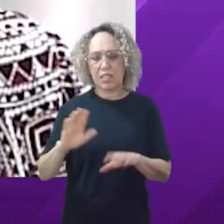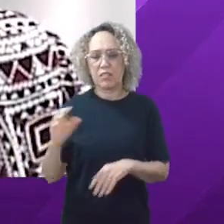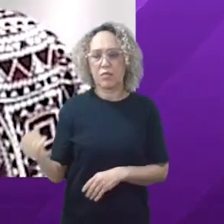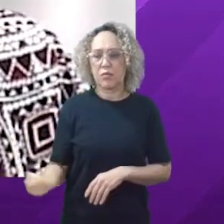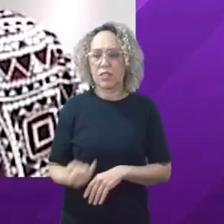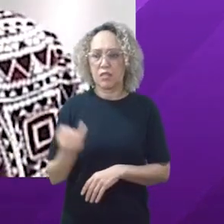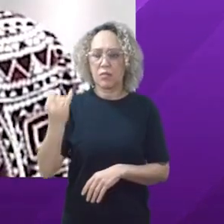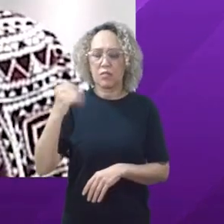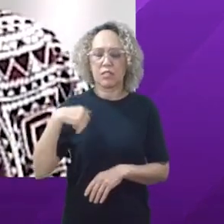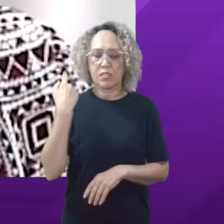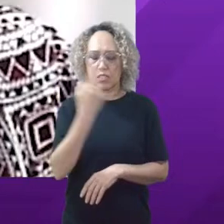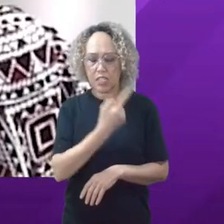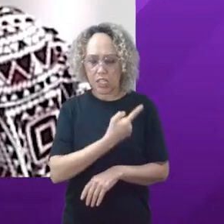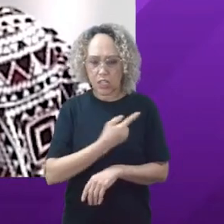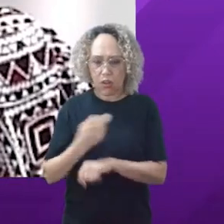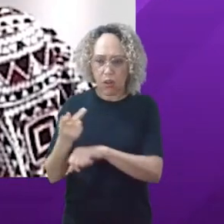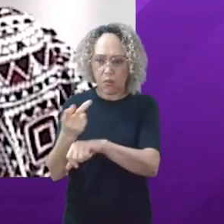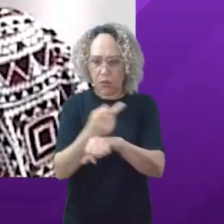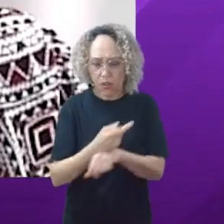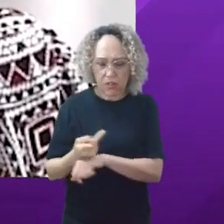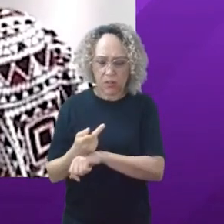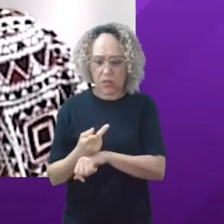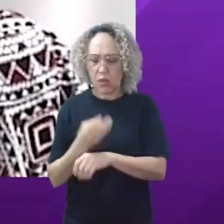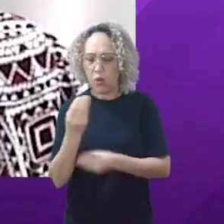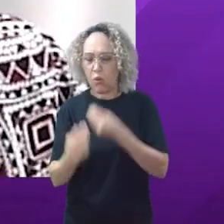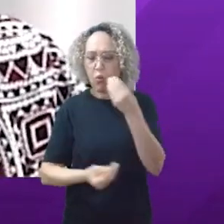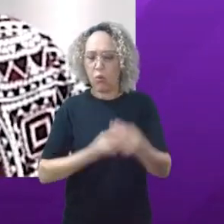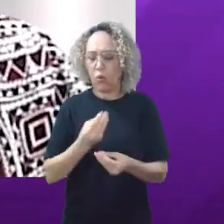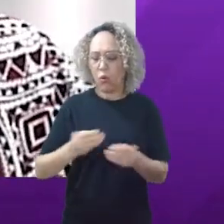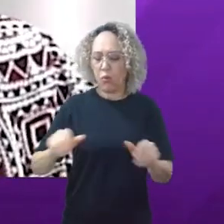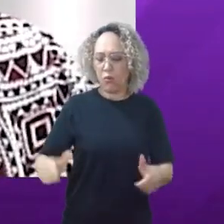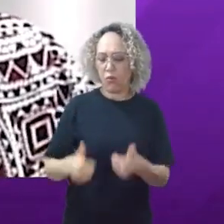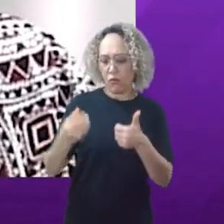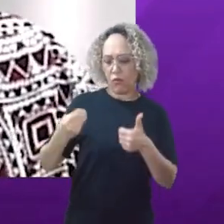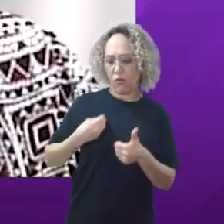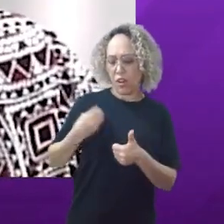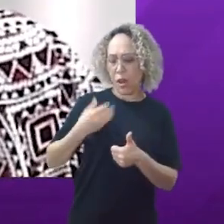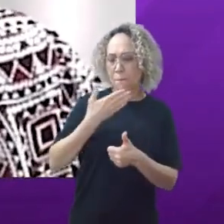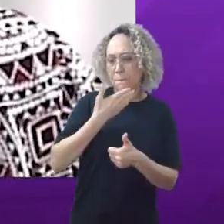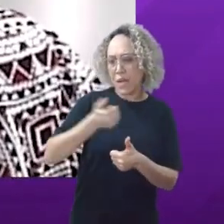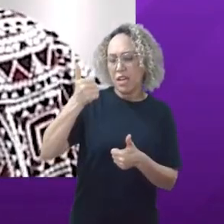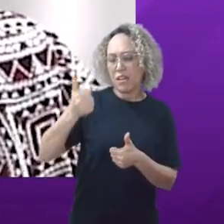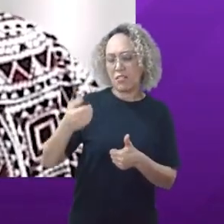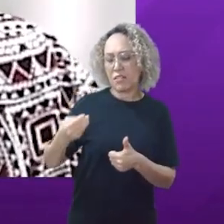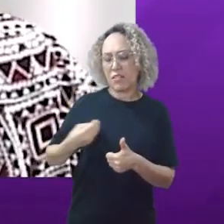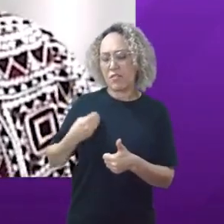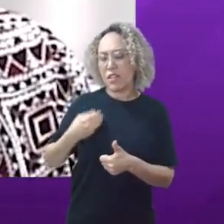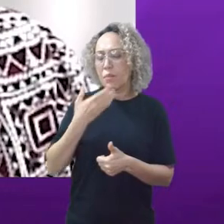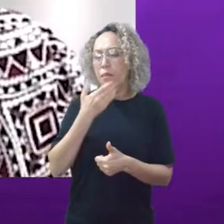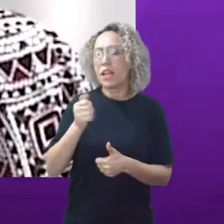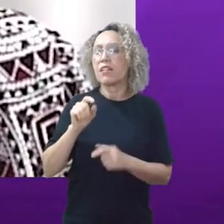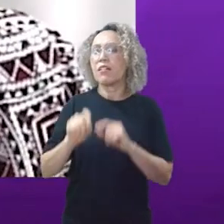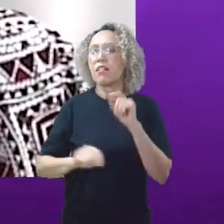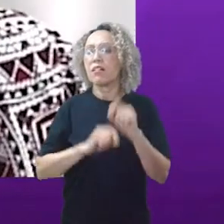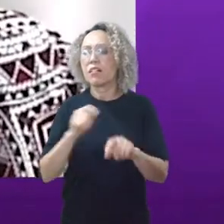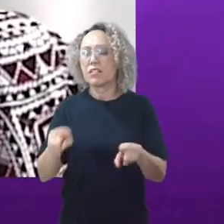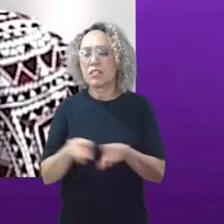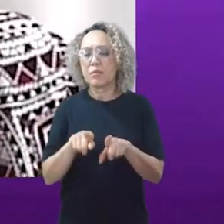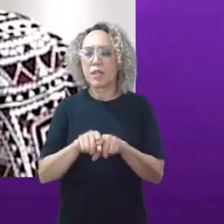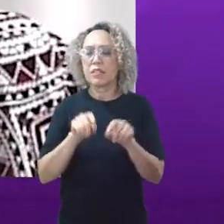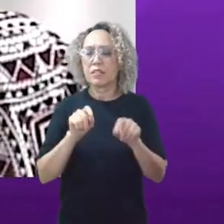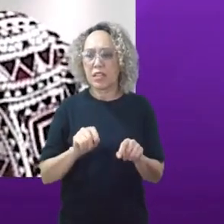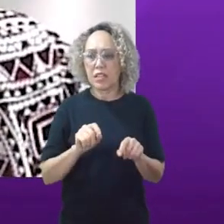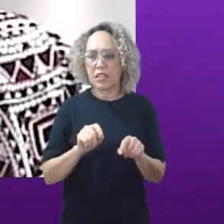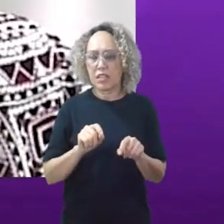importante que a gente busque formas de viver melhor, mas que essas formas de viver melhor também venham